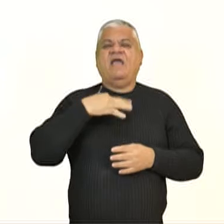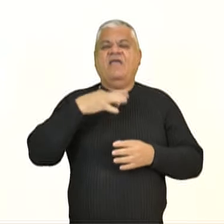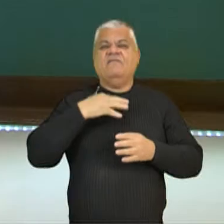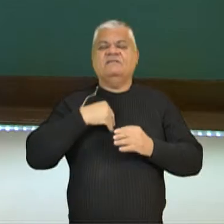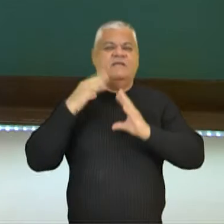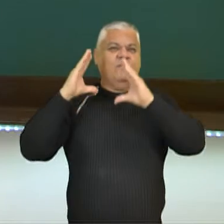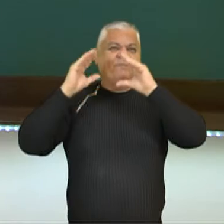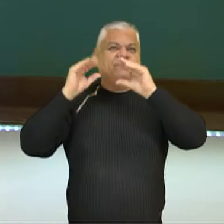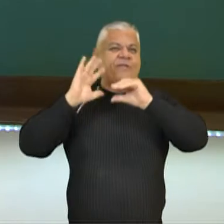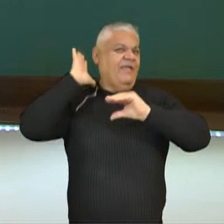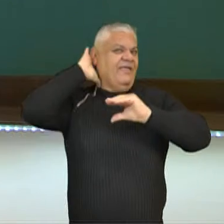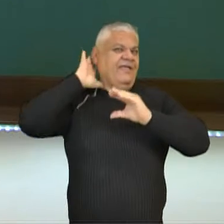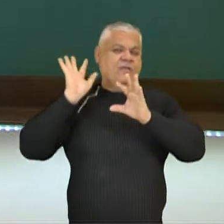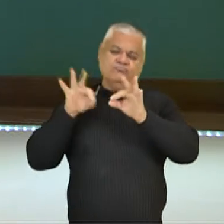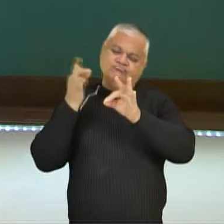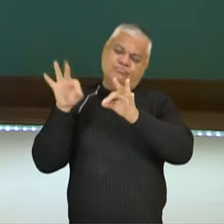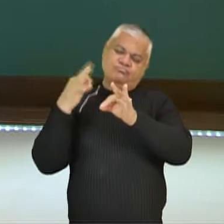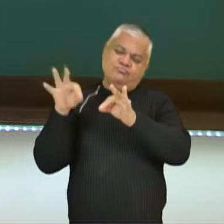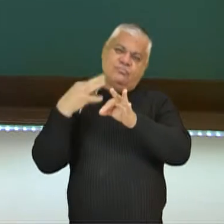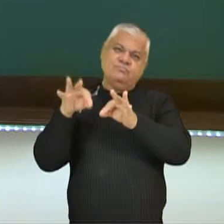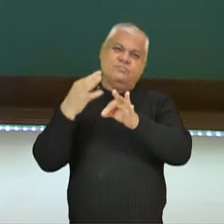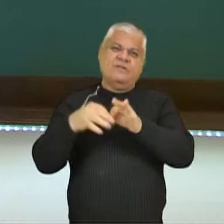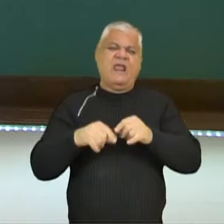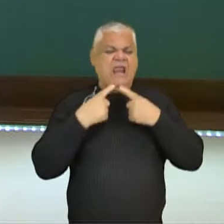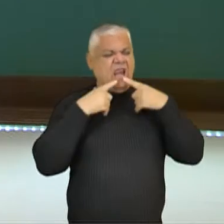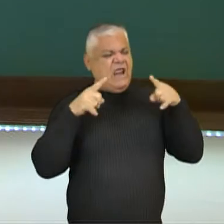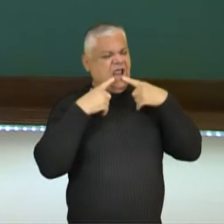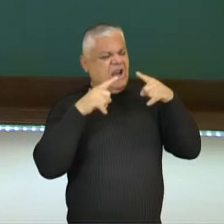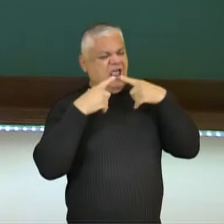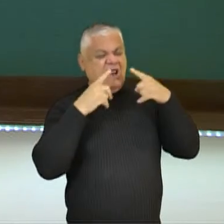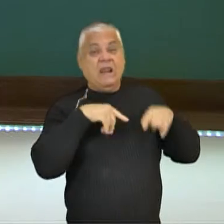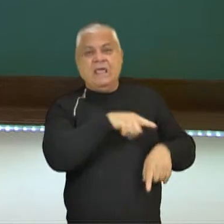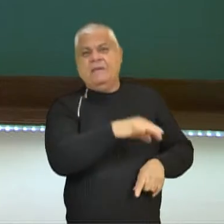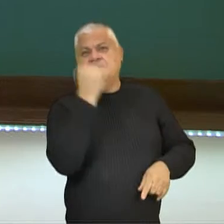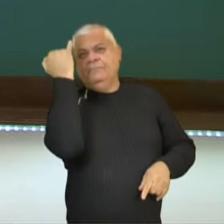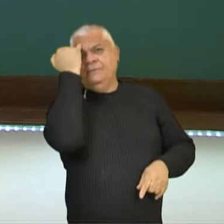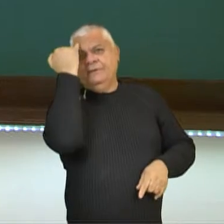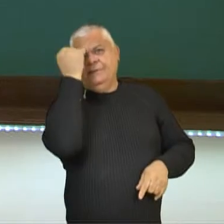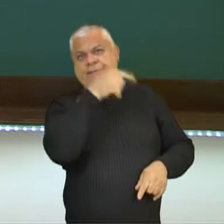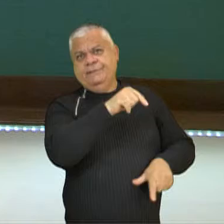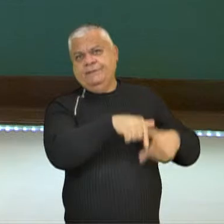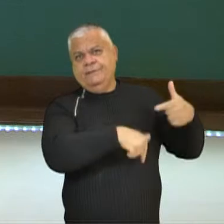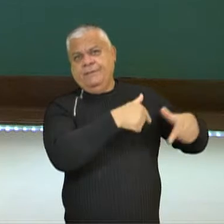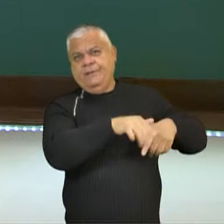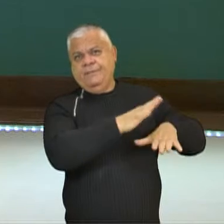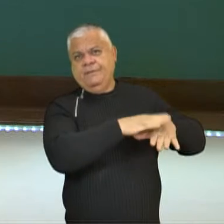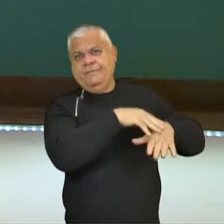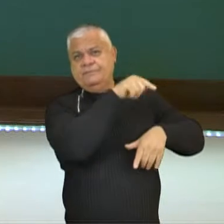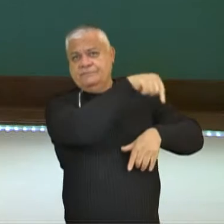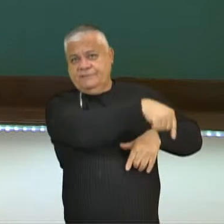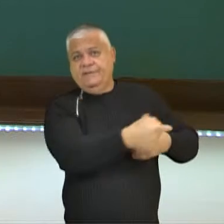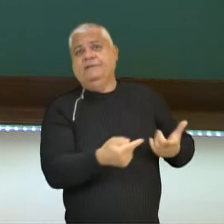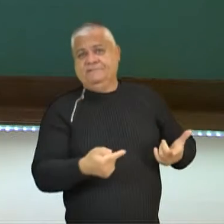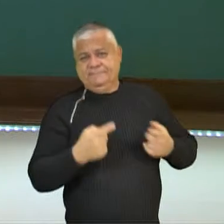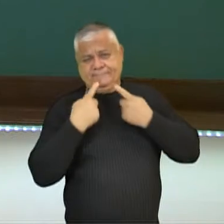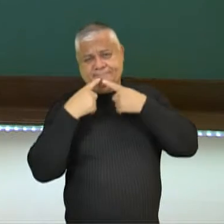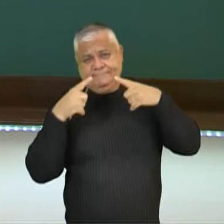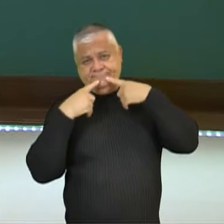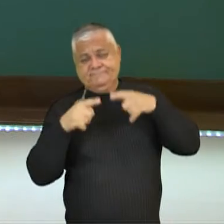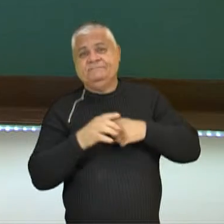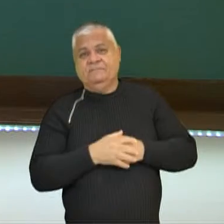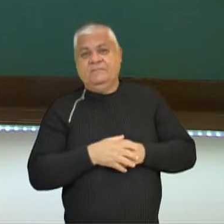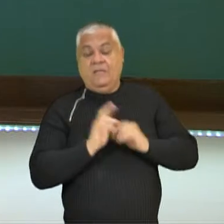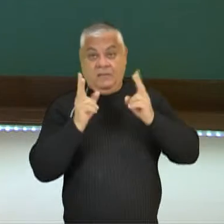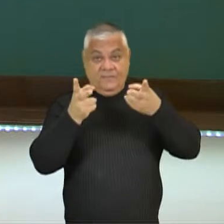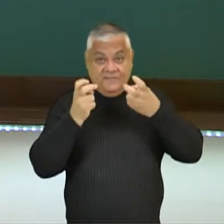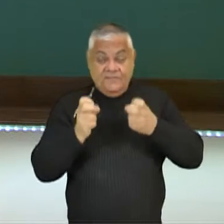franja. Então, como falei, no contexto ela estava reclamando, porque ela era muito preguiçosa, reclamando de fazer os afazeres domésticos. Perceba